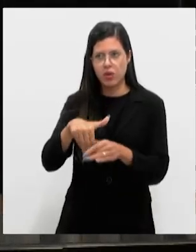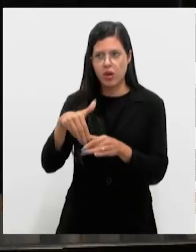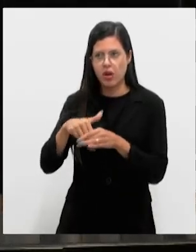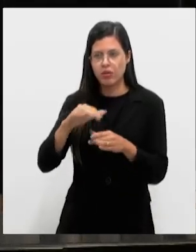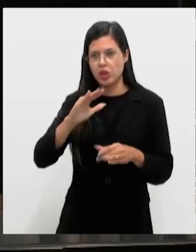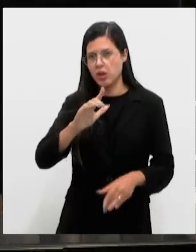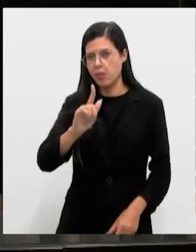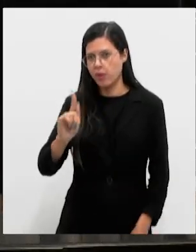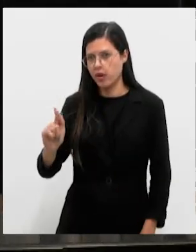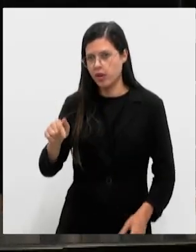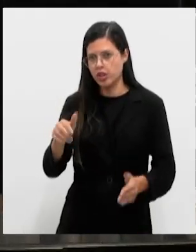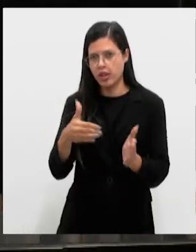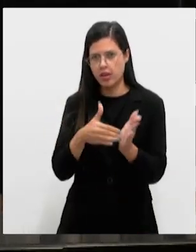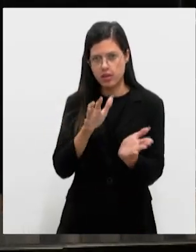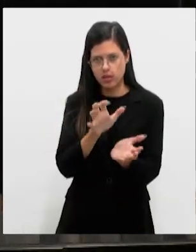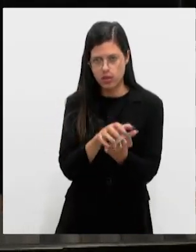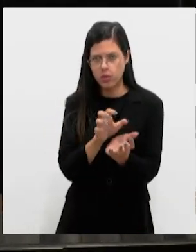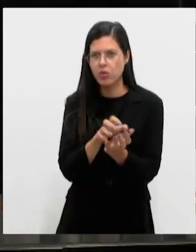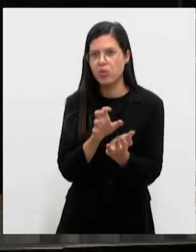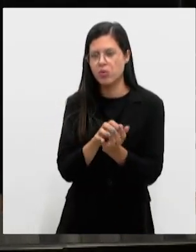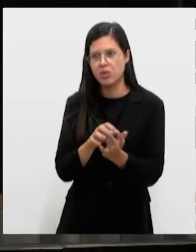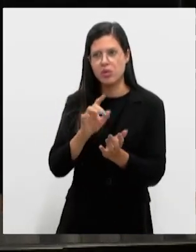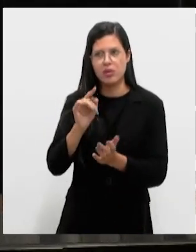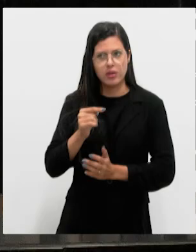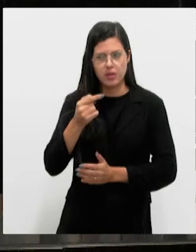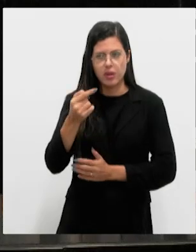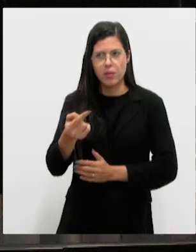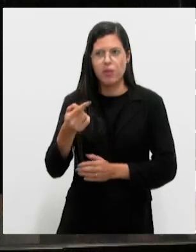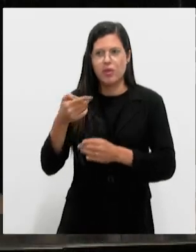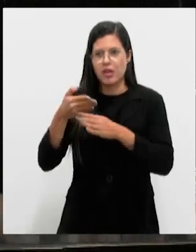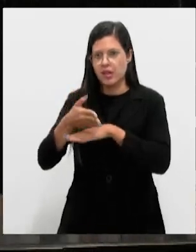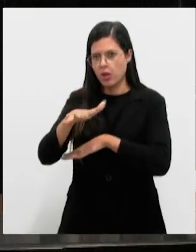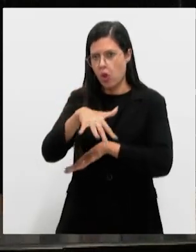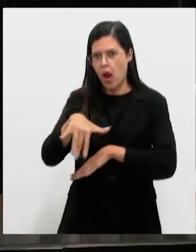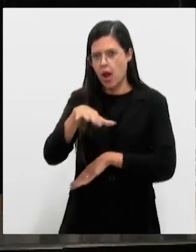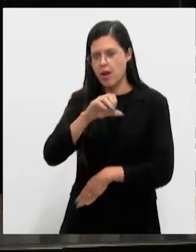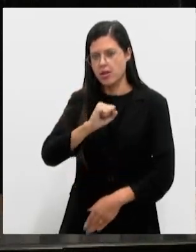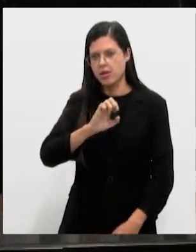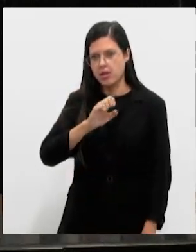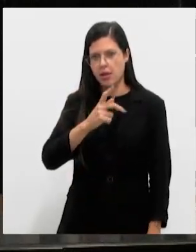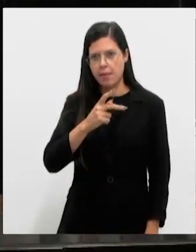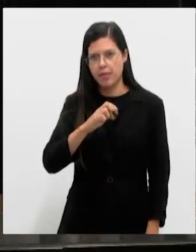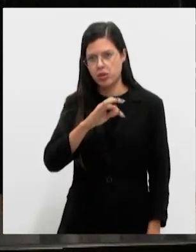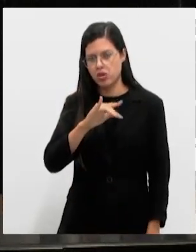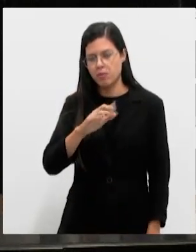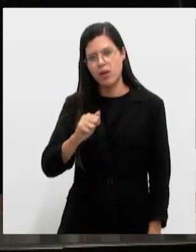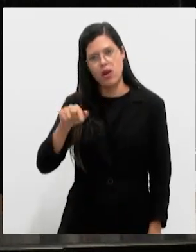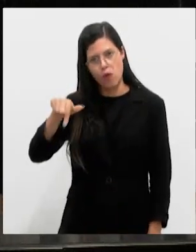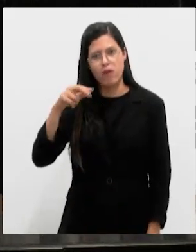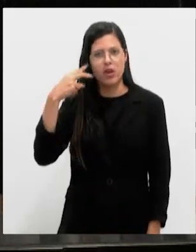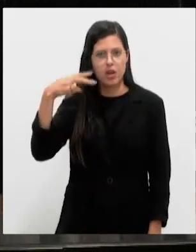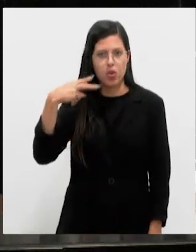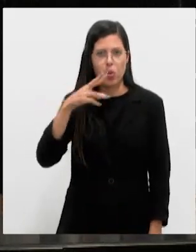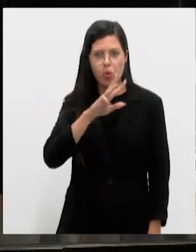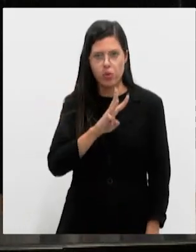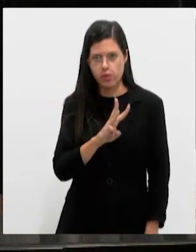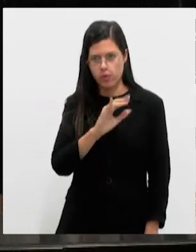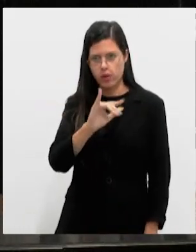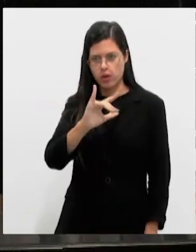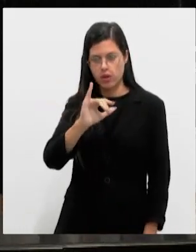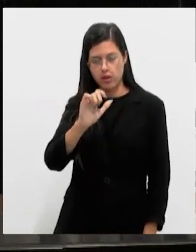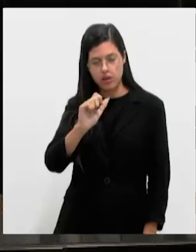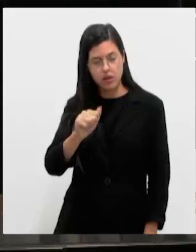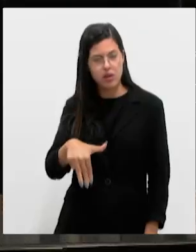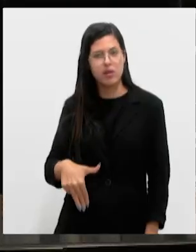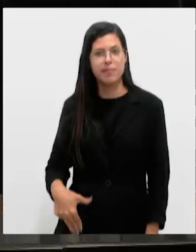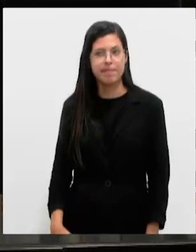Santa Cruz. Depois de Santa Cruz, adentrando para Sepitiba, é o vereador William Coelho. Mas o que me traz aqui